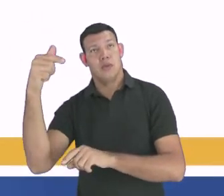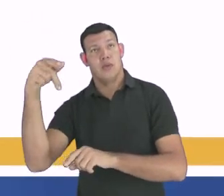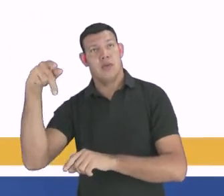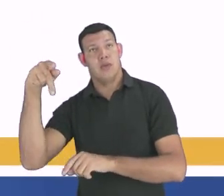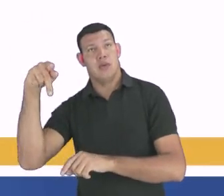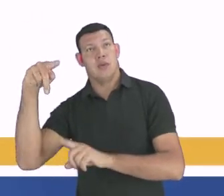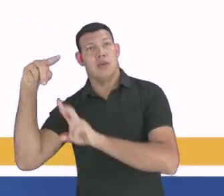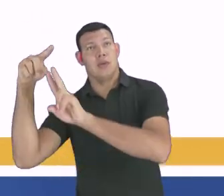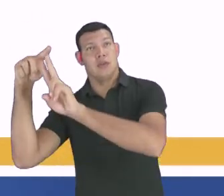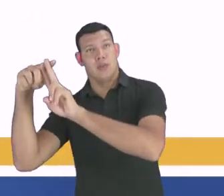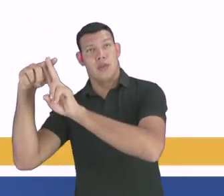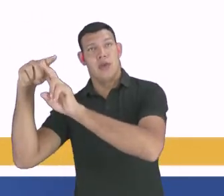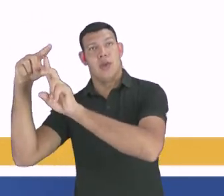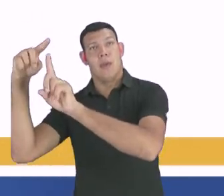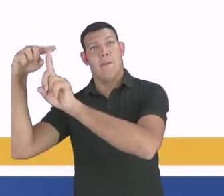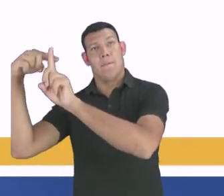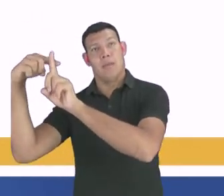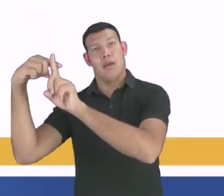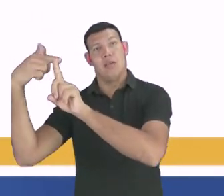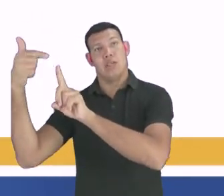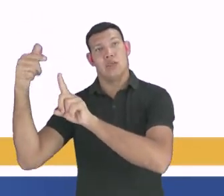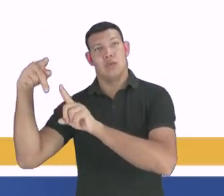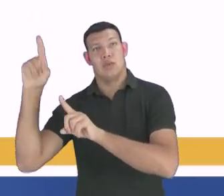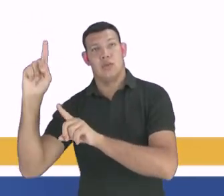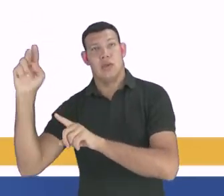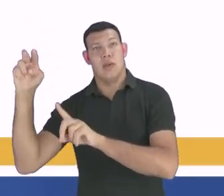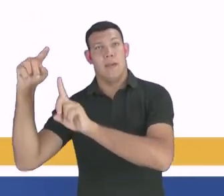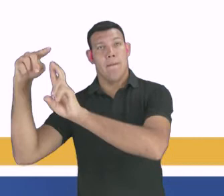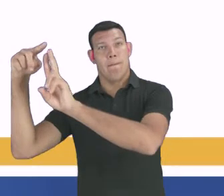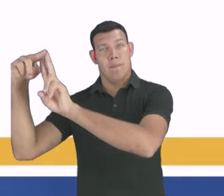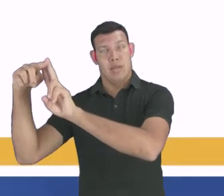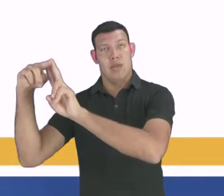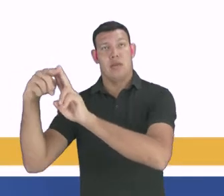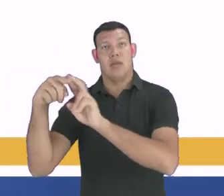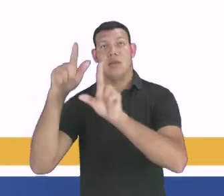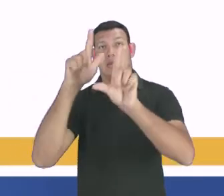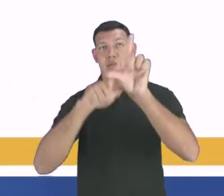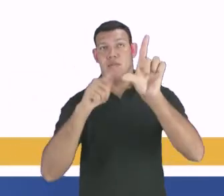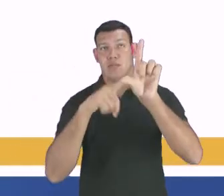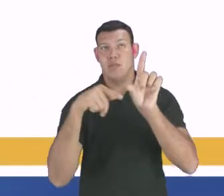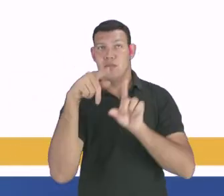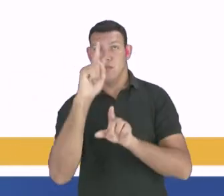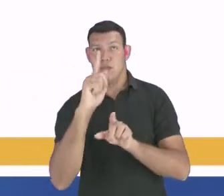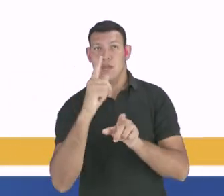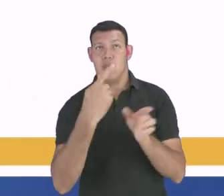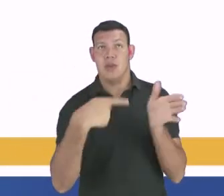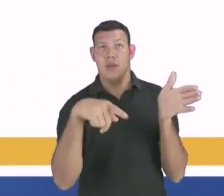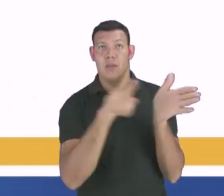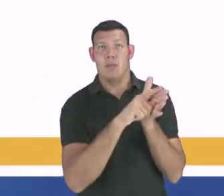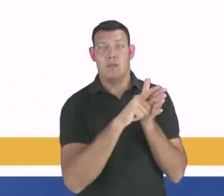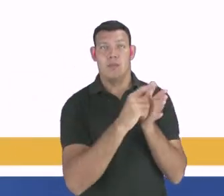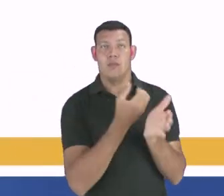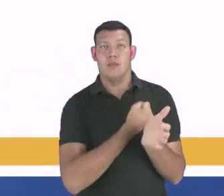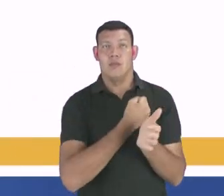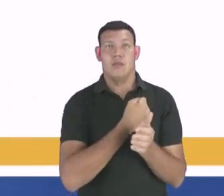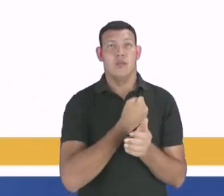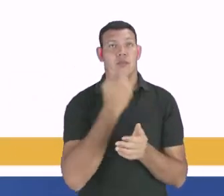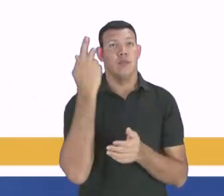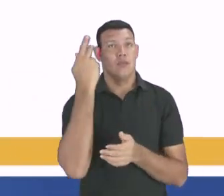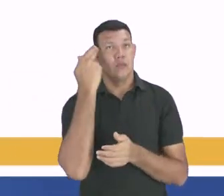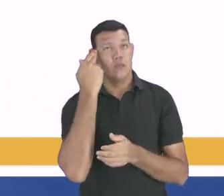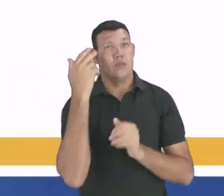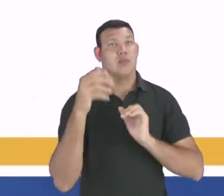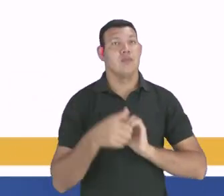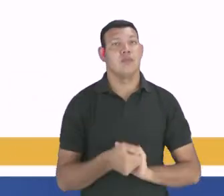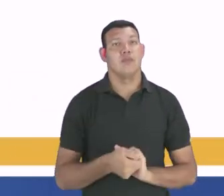inteiros. O conjunto solução, nós teremos a seguinte situação, que o x tem que pertencer aos